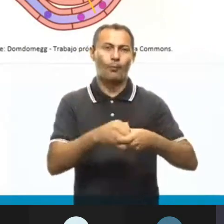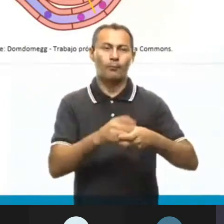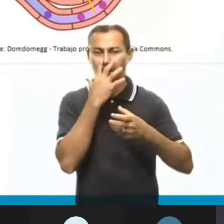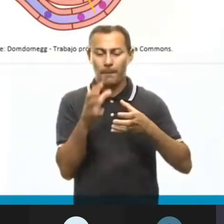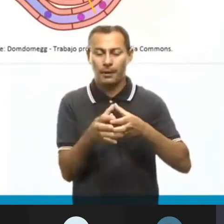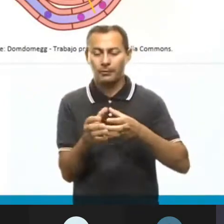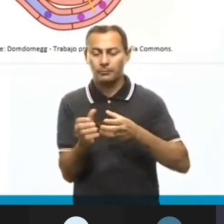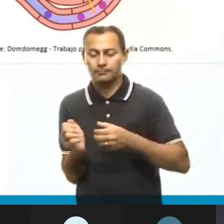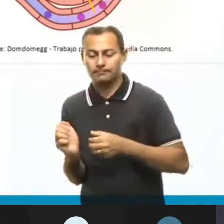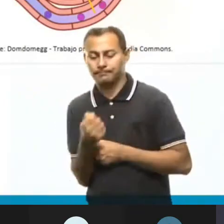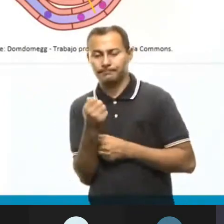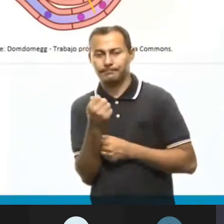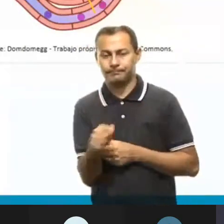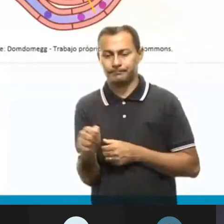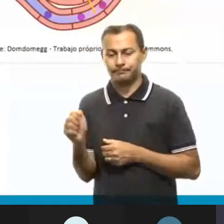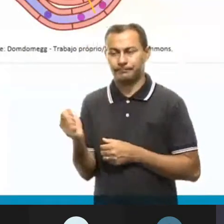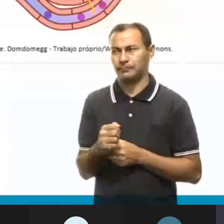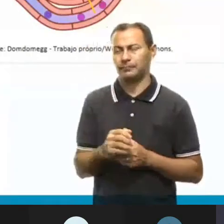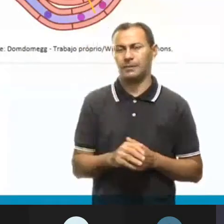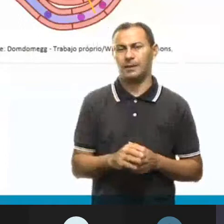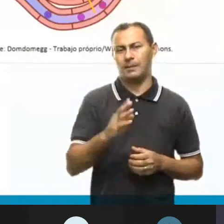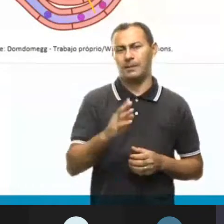de ping-pong, aquela